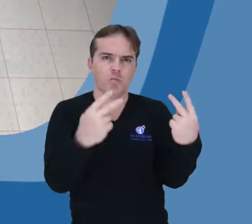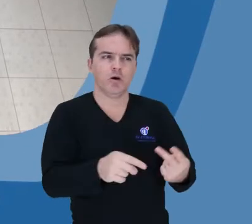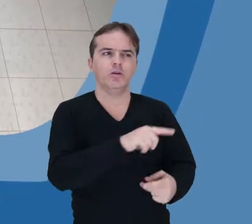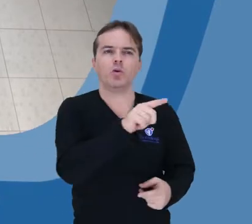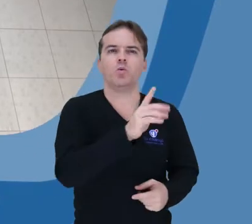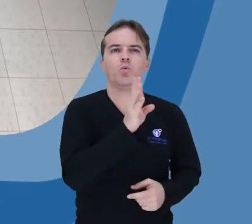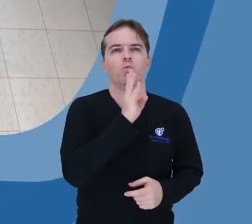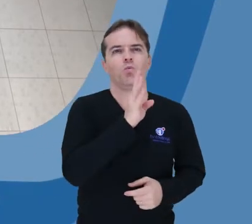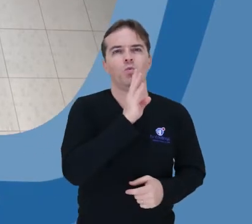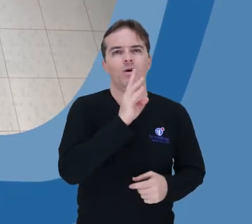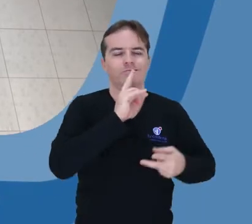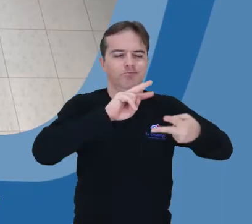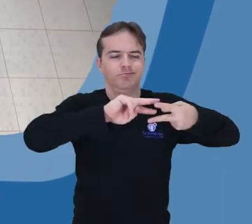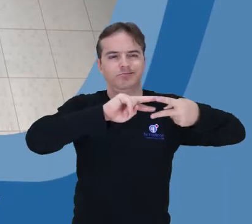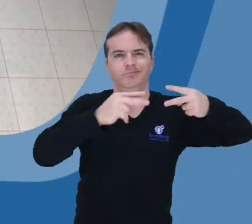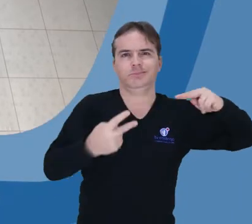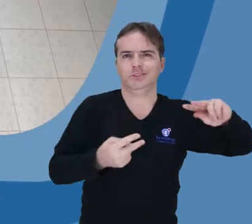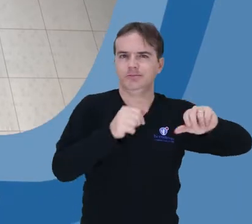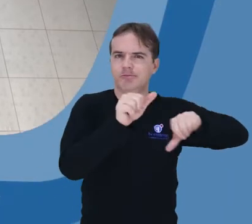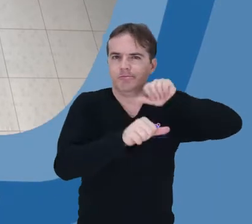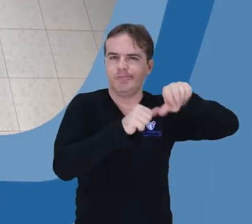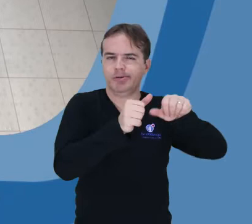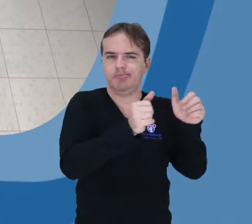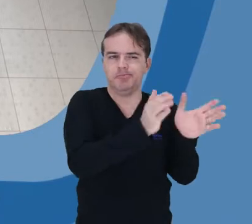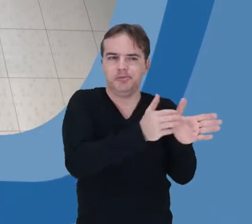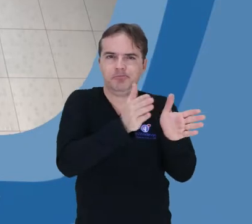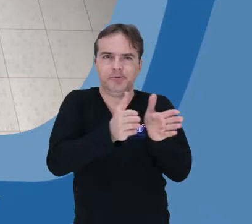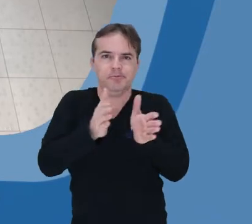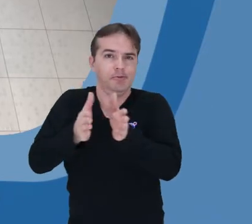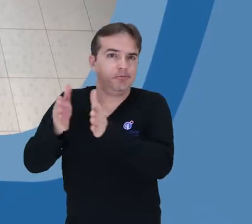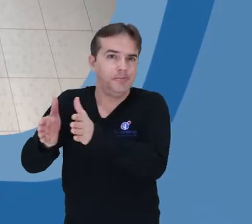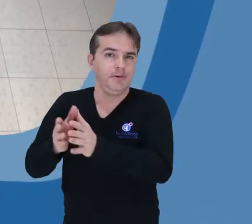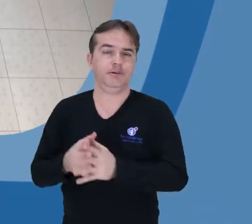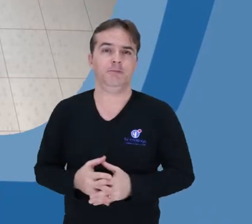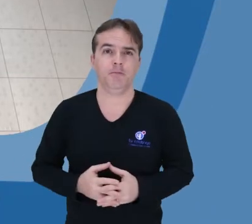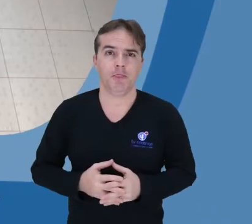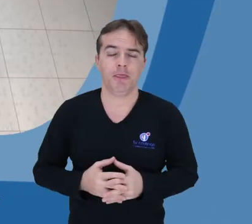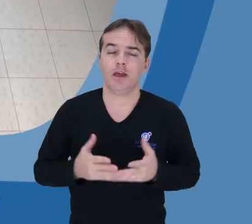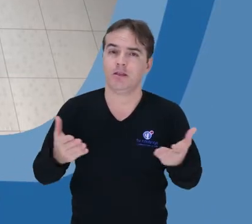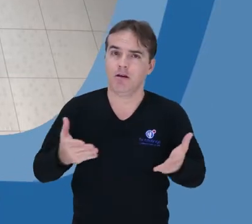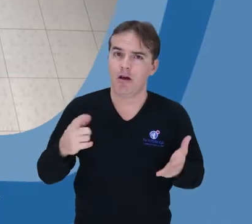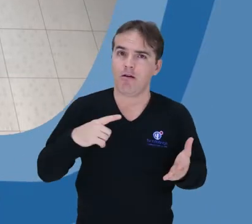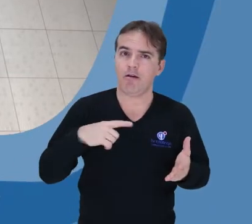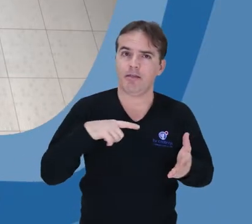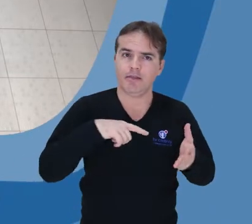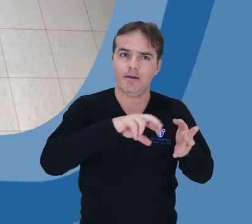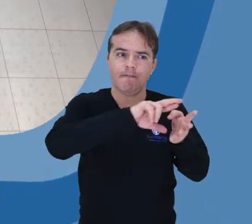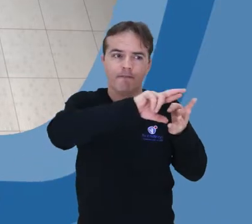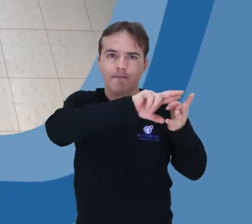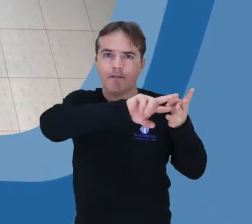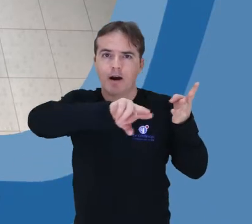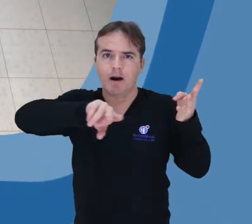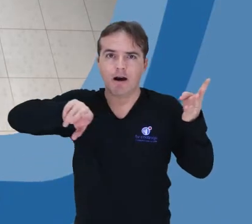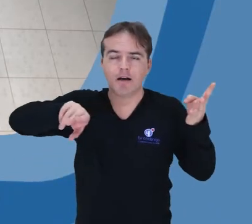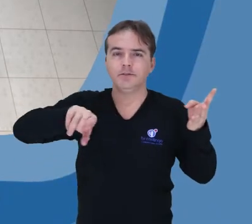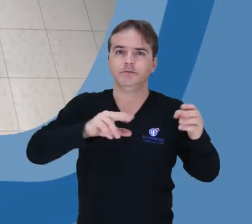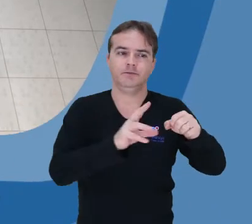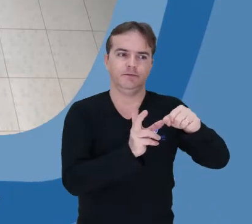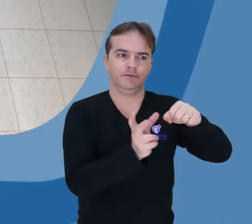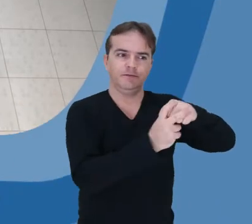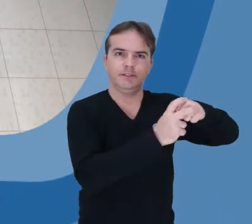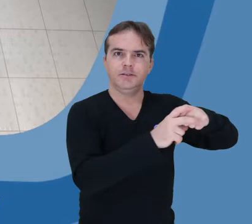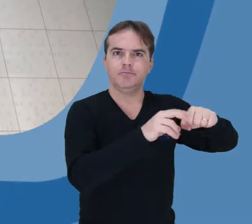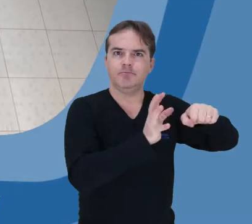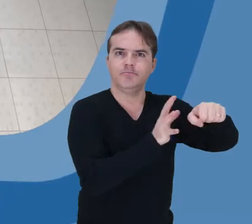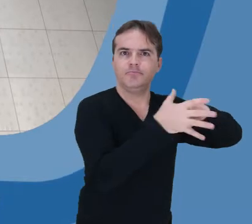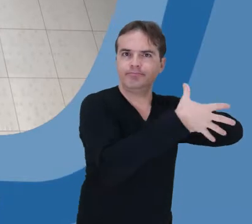propriamente dito com o ser humano, mapear, e que são essas novas variantes virais que têm surgido. Esse é